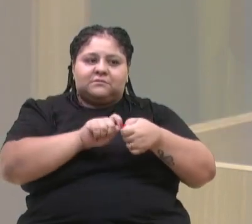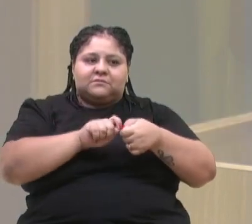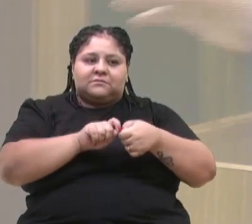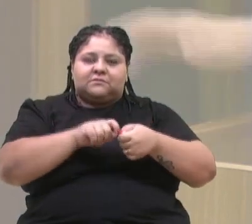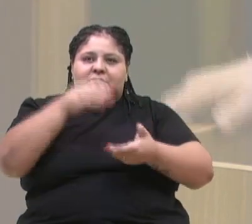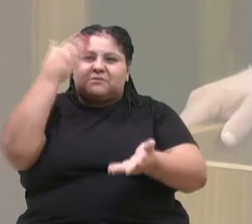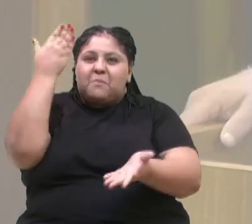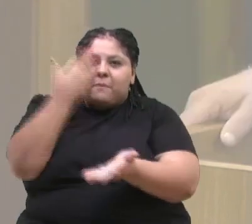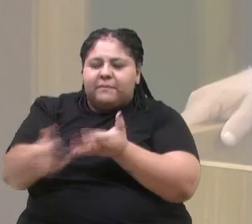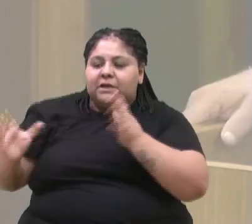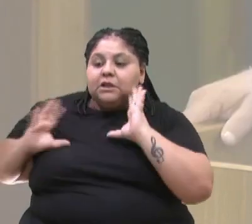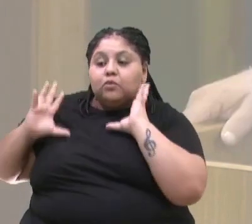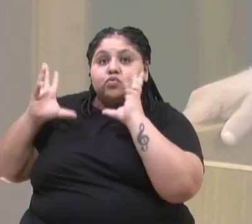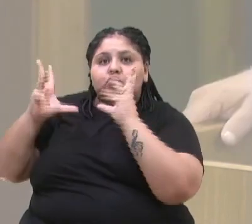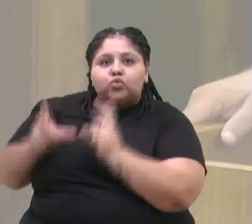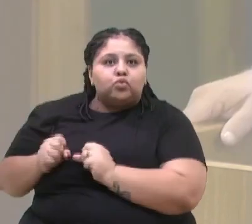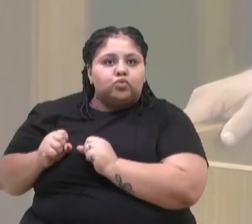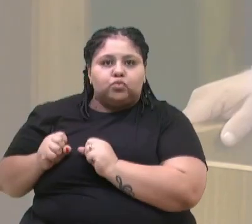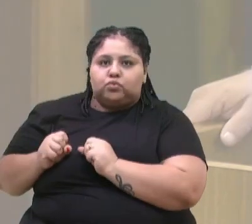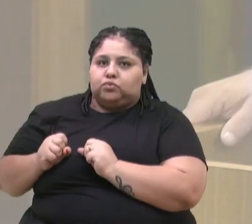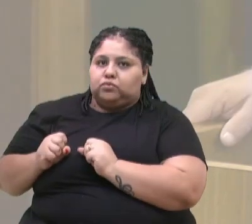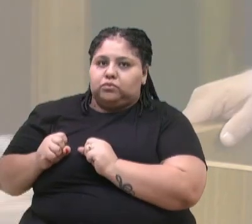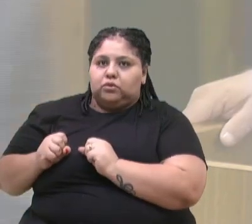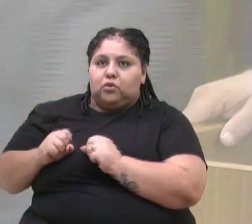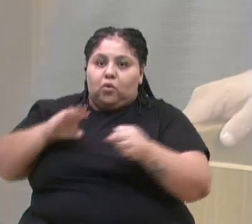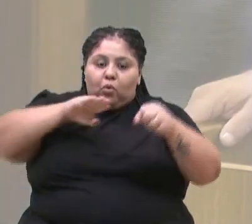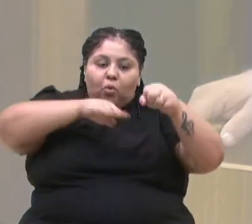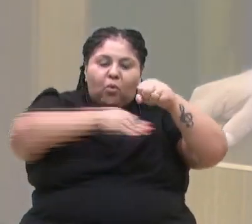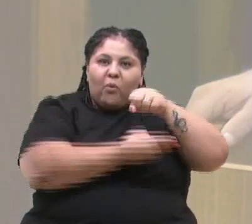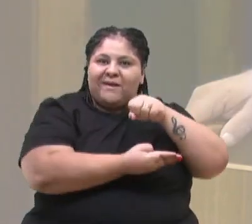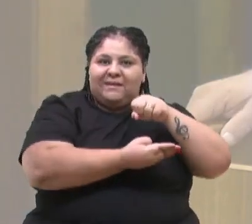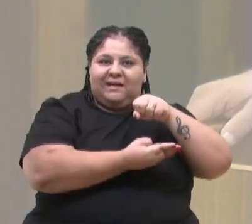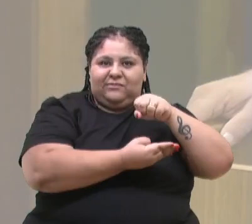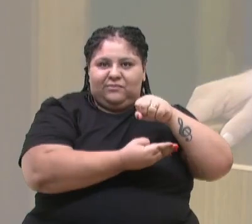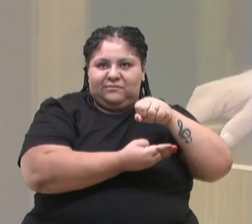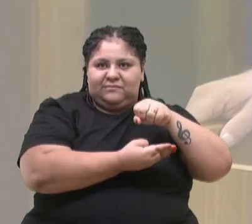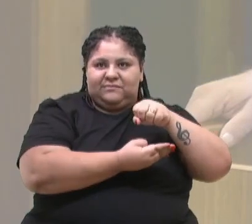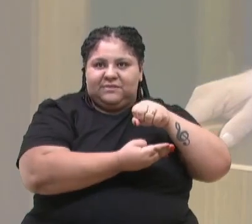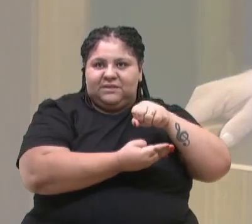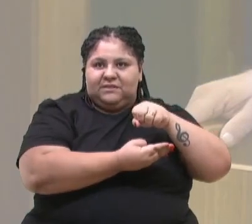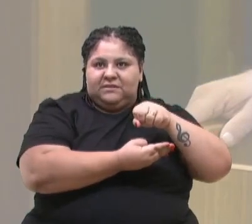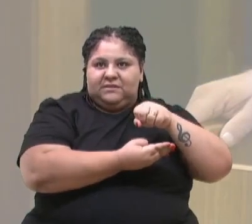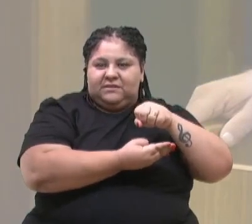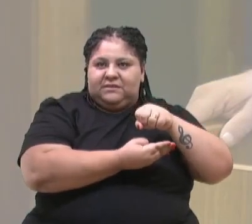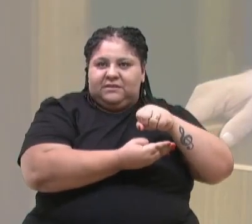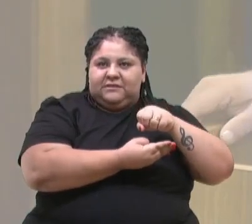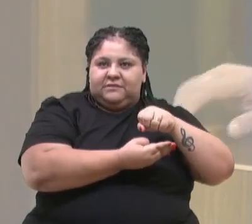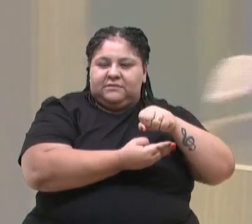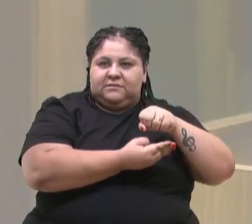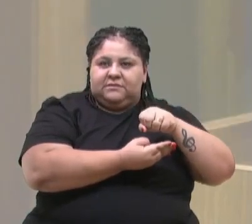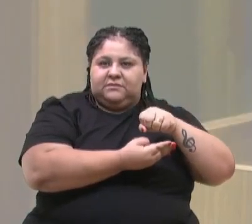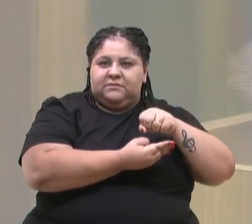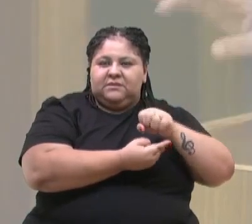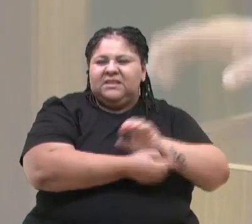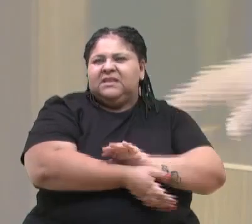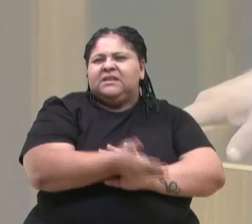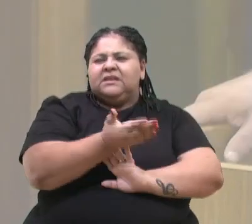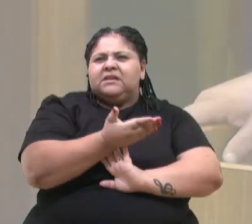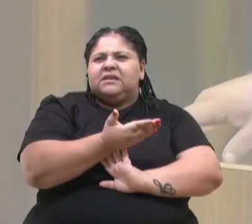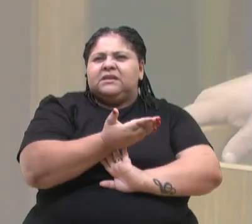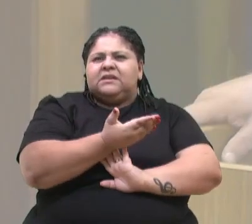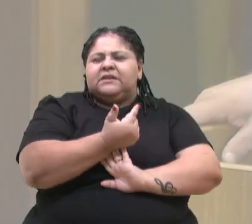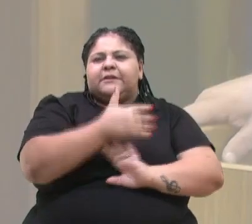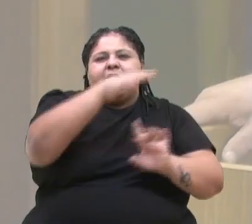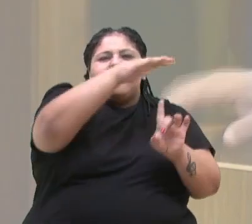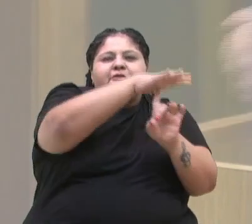perderam tudo que tinha nos depósitos deles, na dispensa, desde a